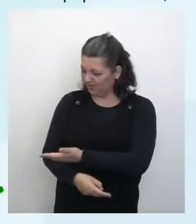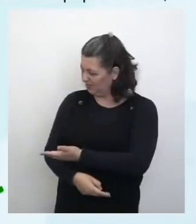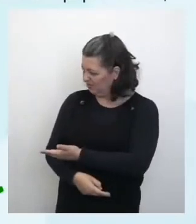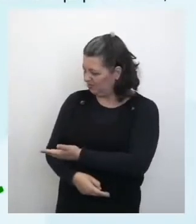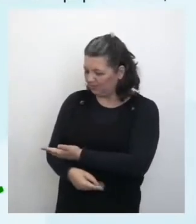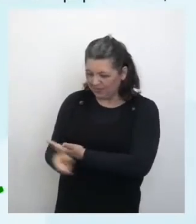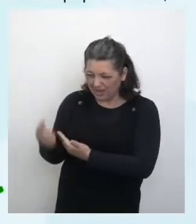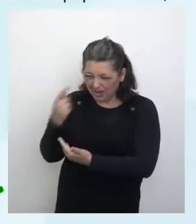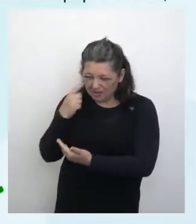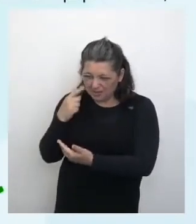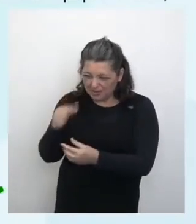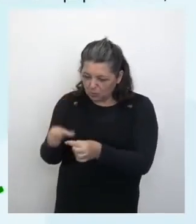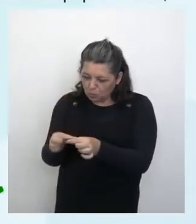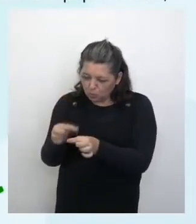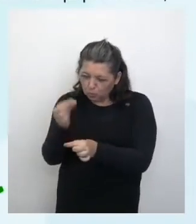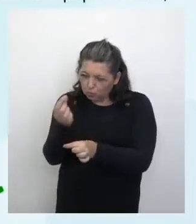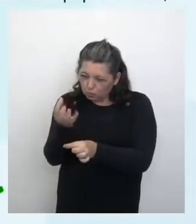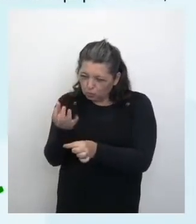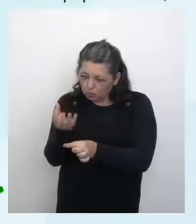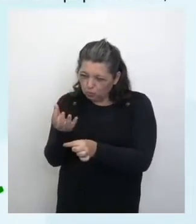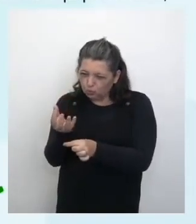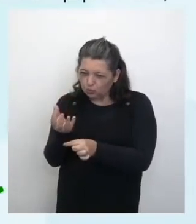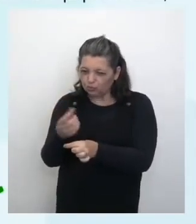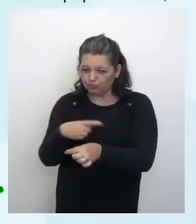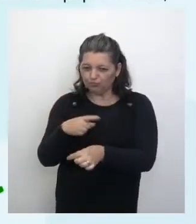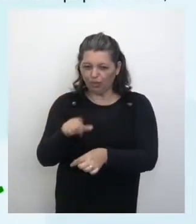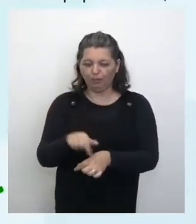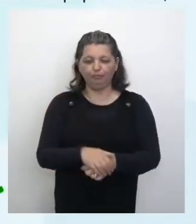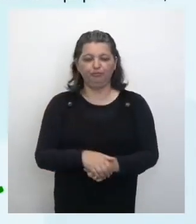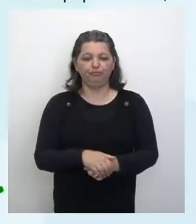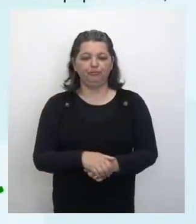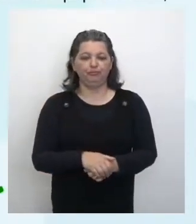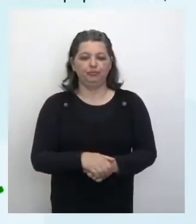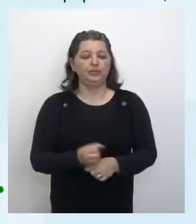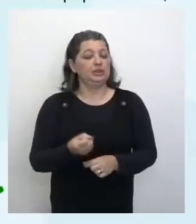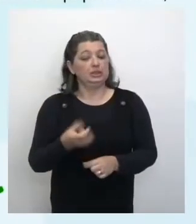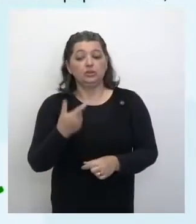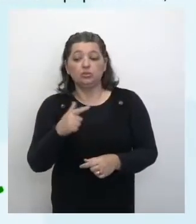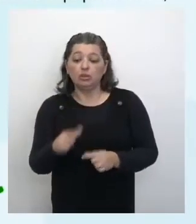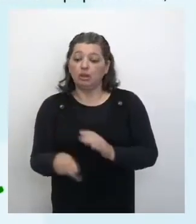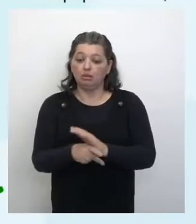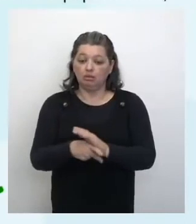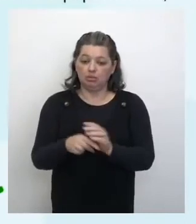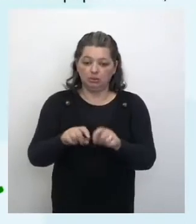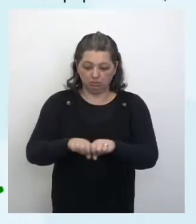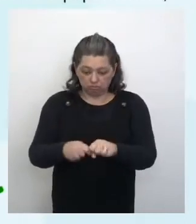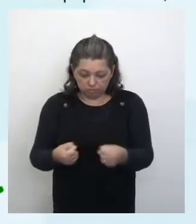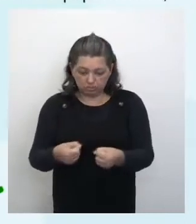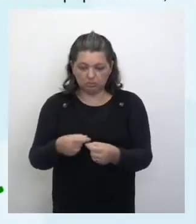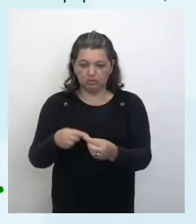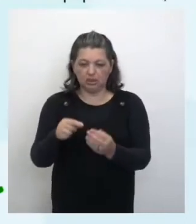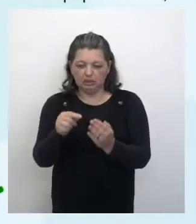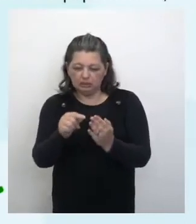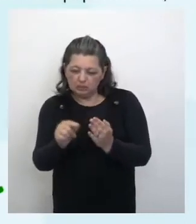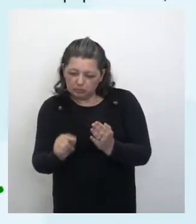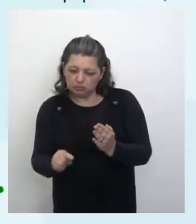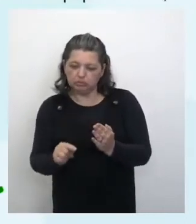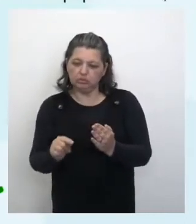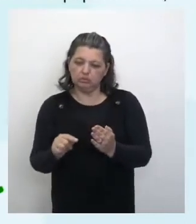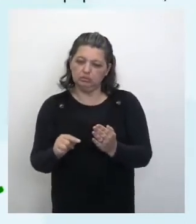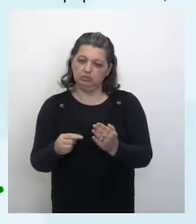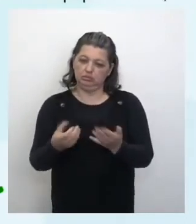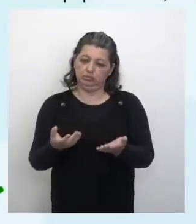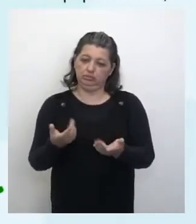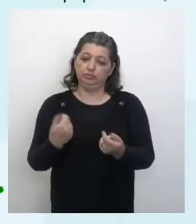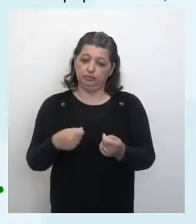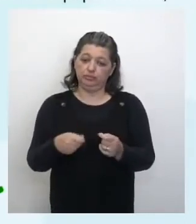chaminha aí, esse aparelho se chama bico de Bunsen. Se ele não tem vazamento, se ele não tem rachadura, porque se ele tiver vazamento ou